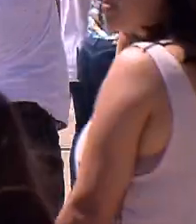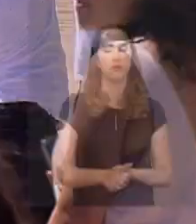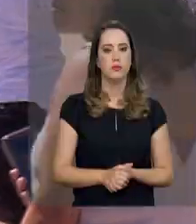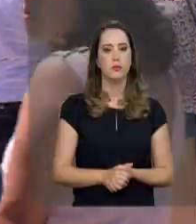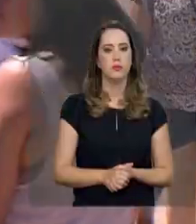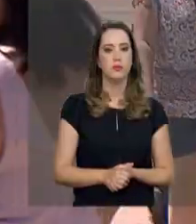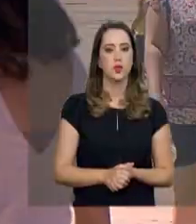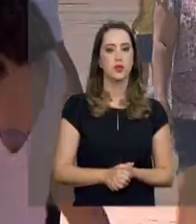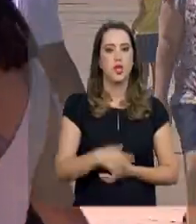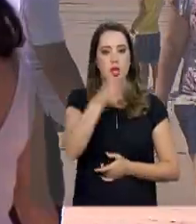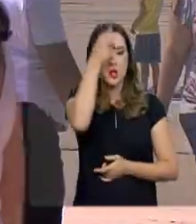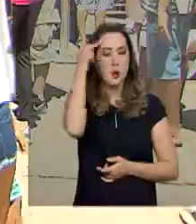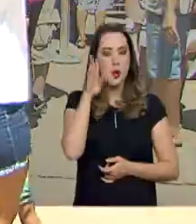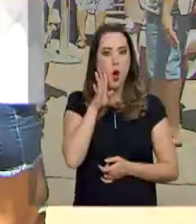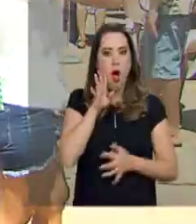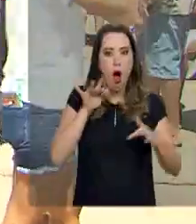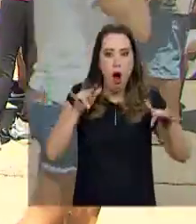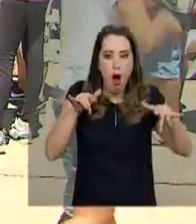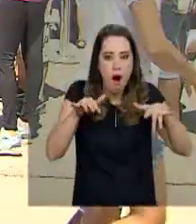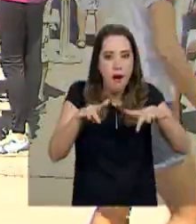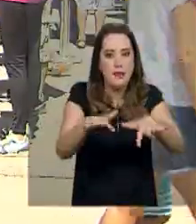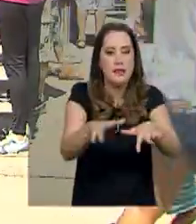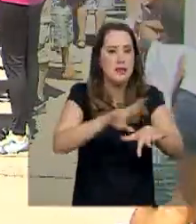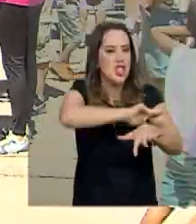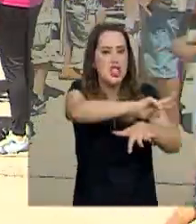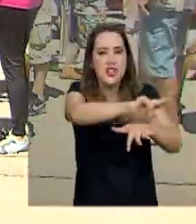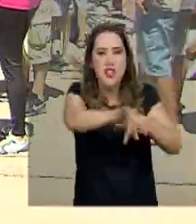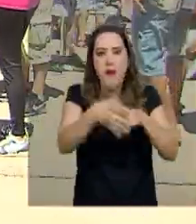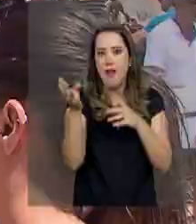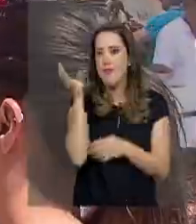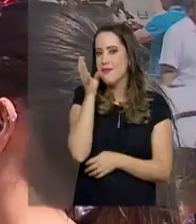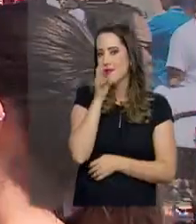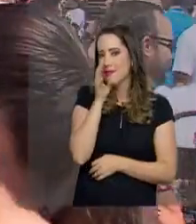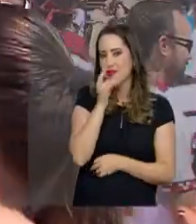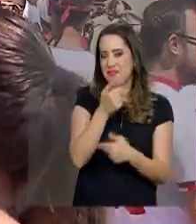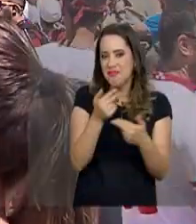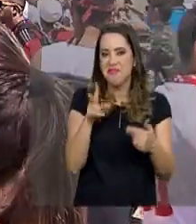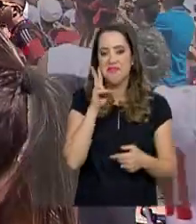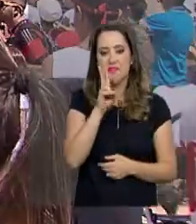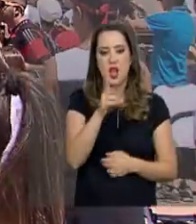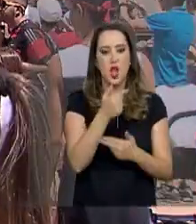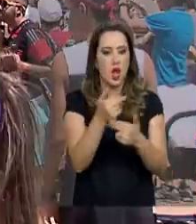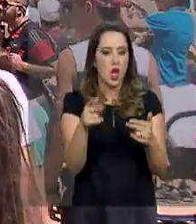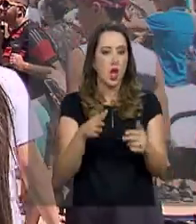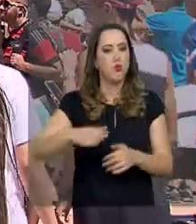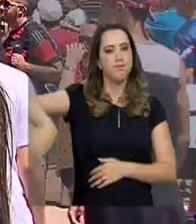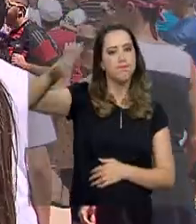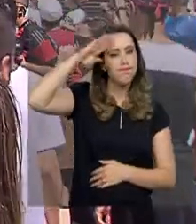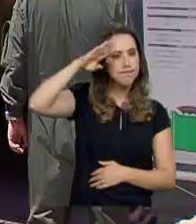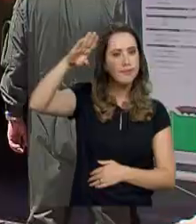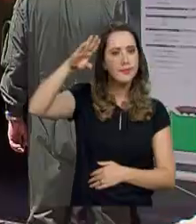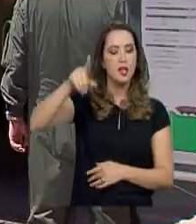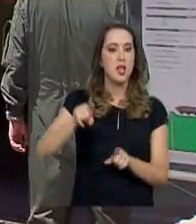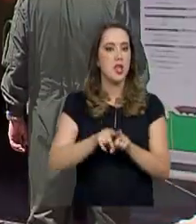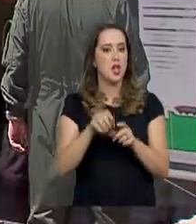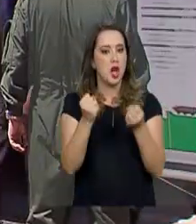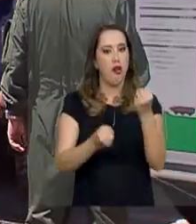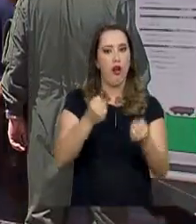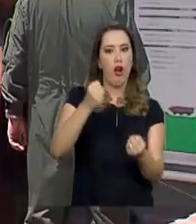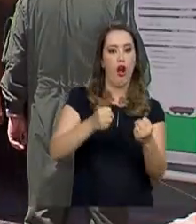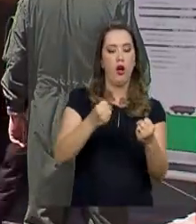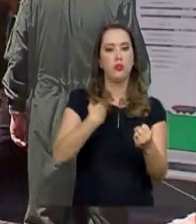Uma multidão de pessoas e dezenas de atrações. Tem equipamentos militares, carros